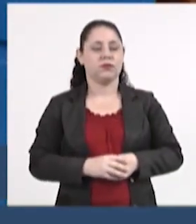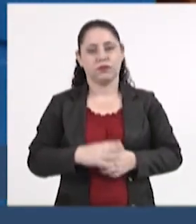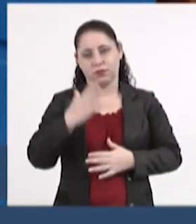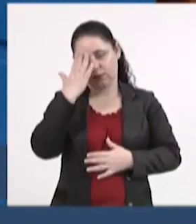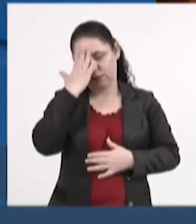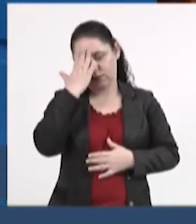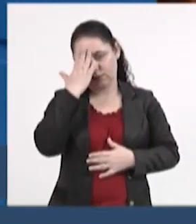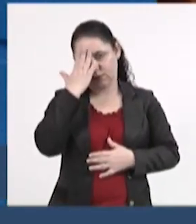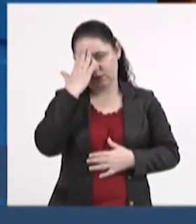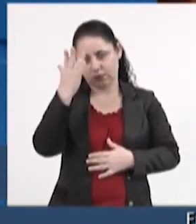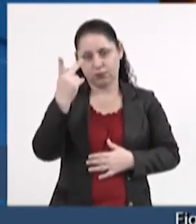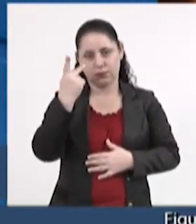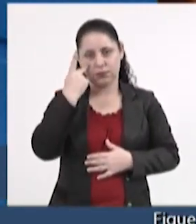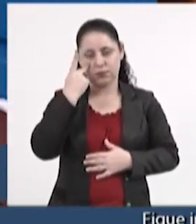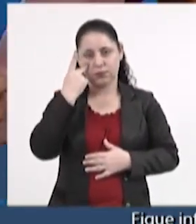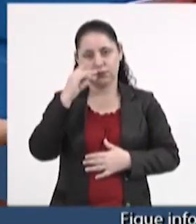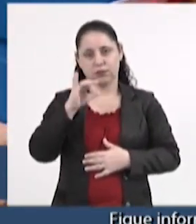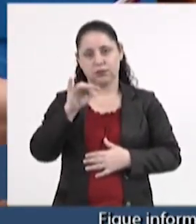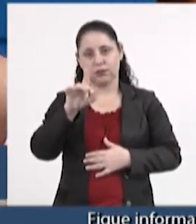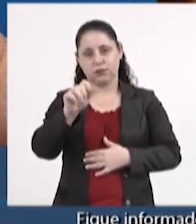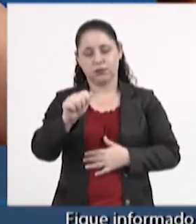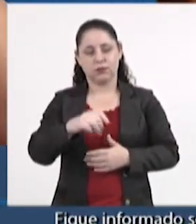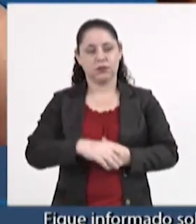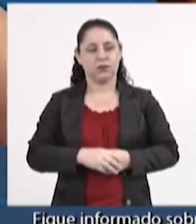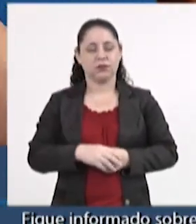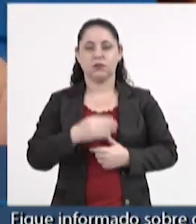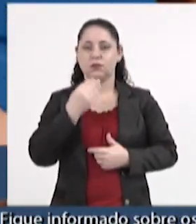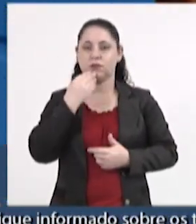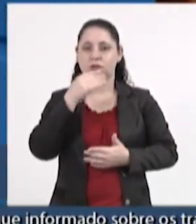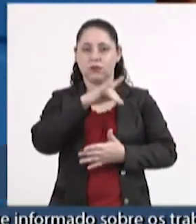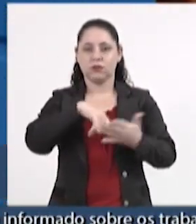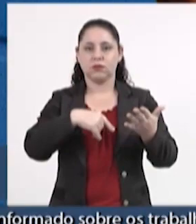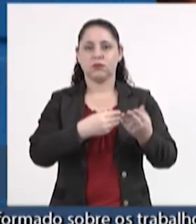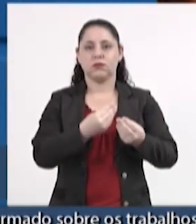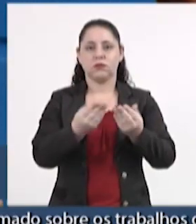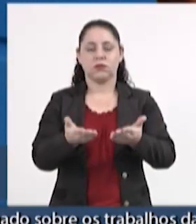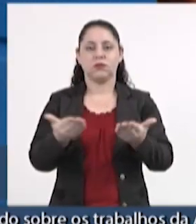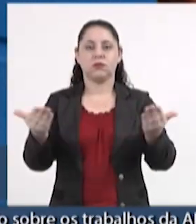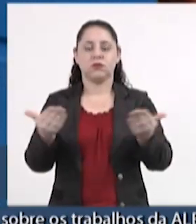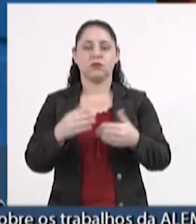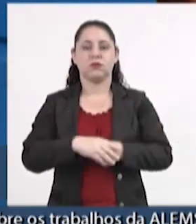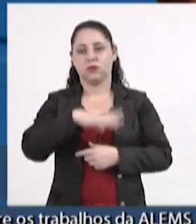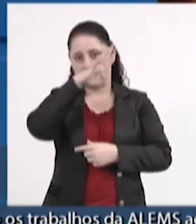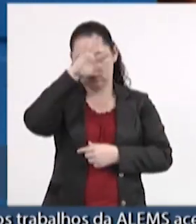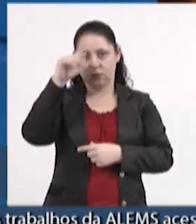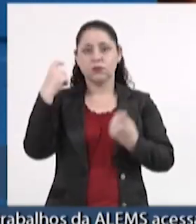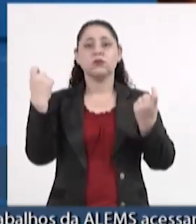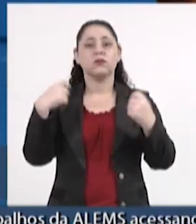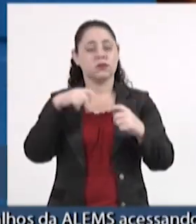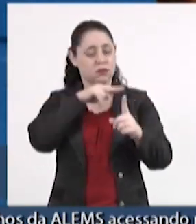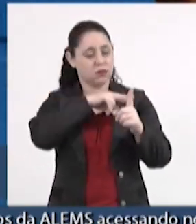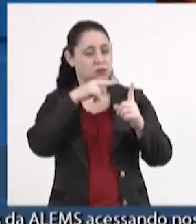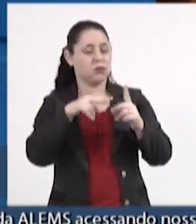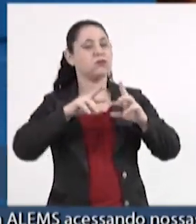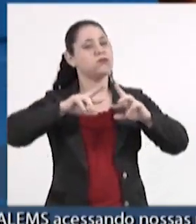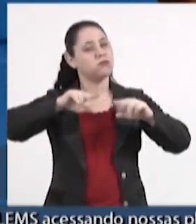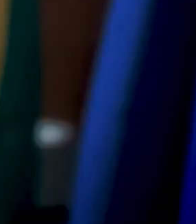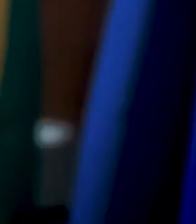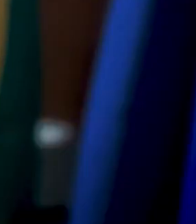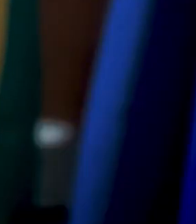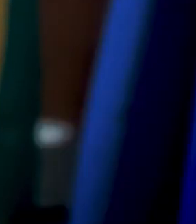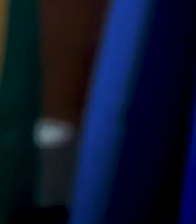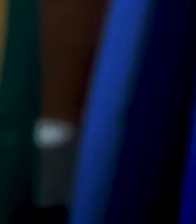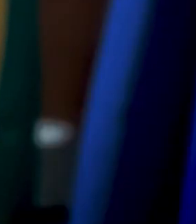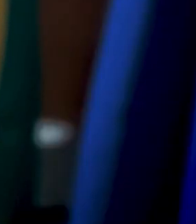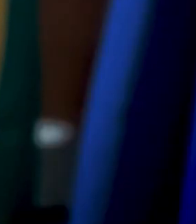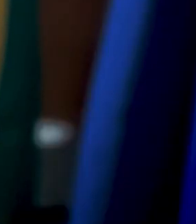Muito obrigada, Pedro. Muito obrigada, Cida. Deixei esse documento contigo, que nós aqui no Mato Grosso do Sul precisamos um olhar diferenciado.